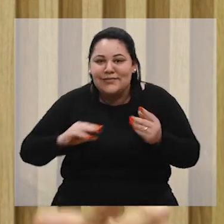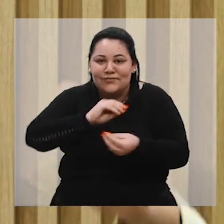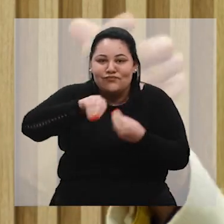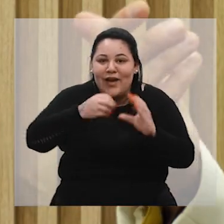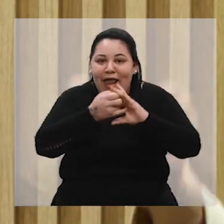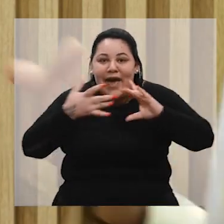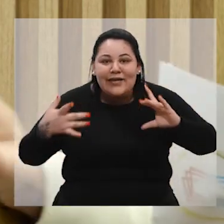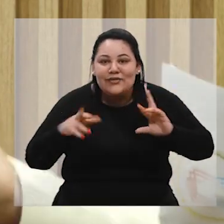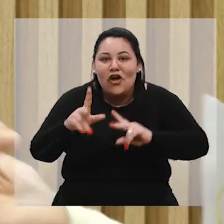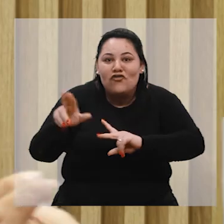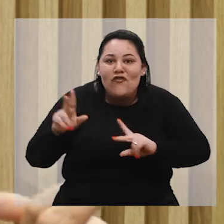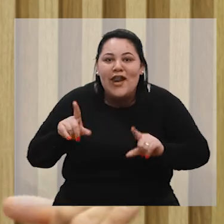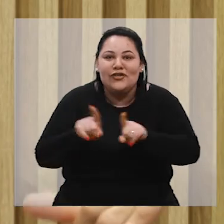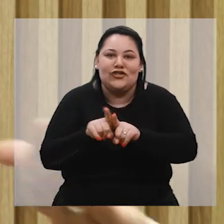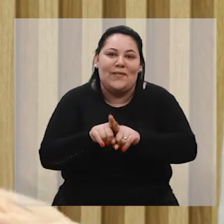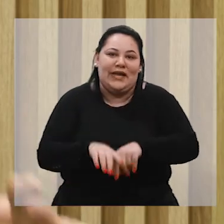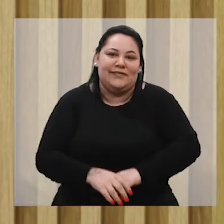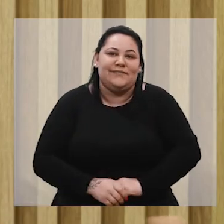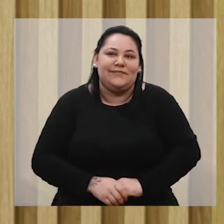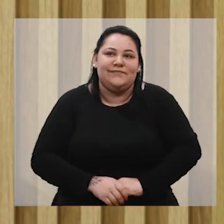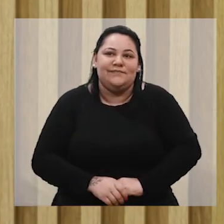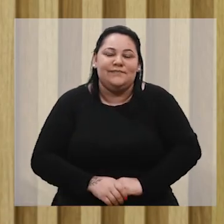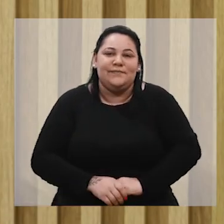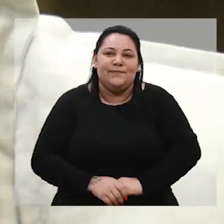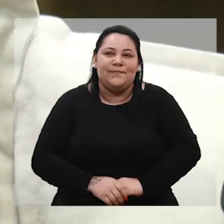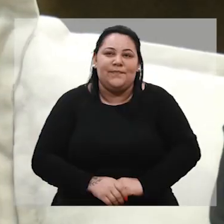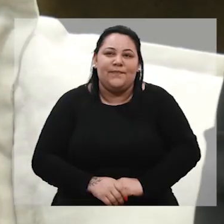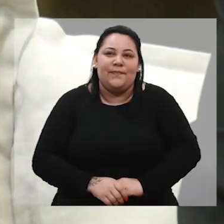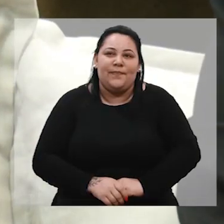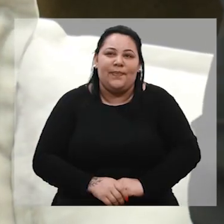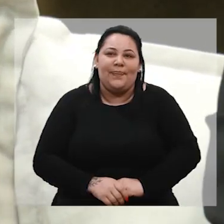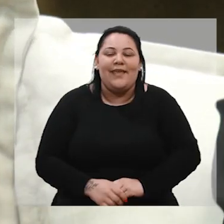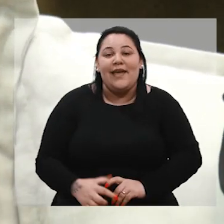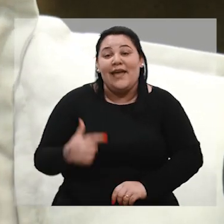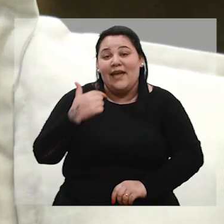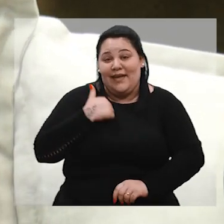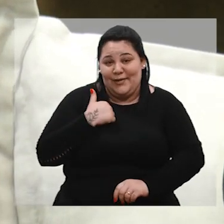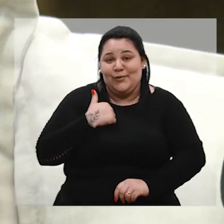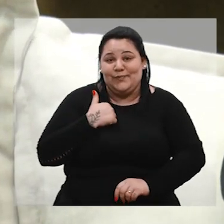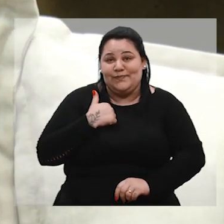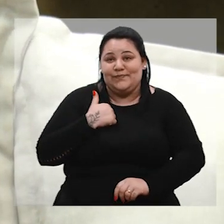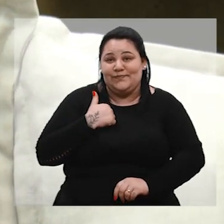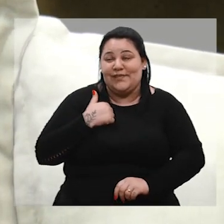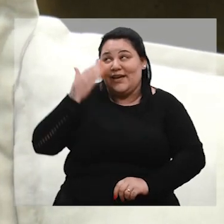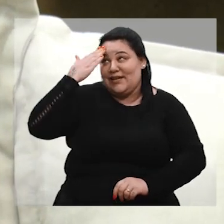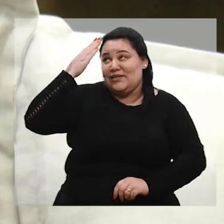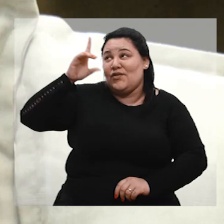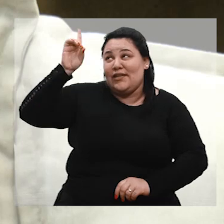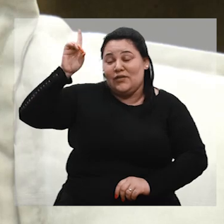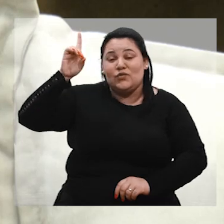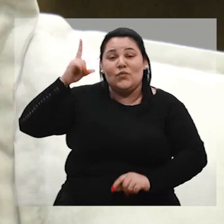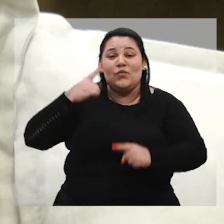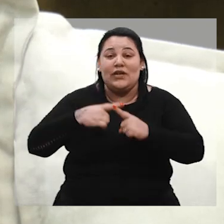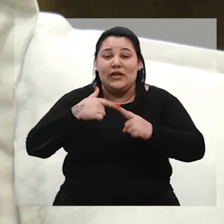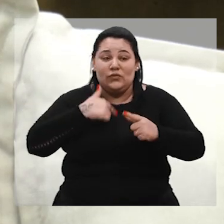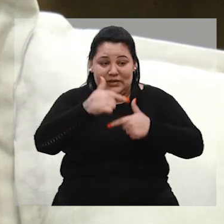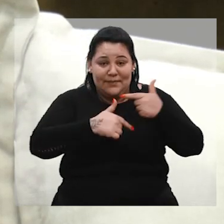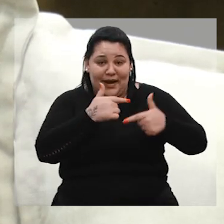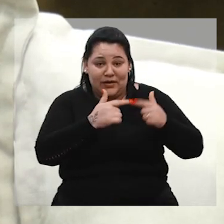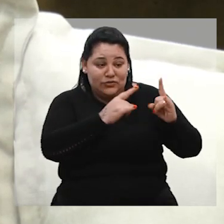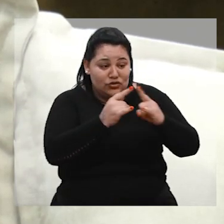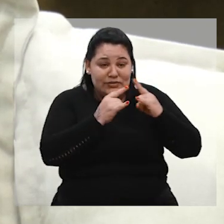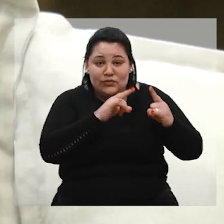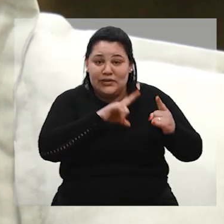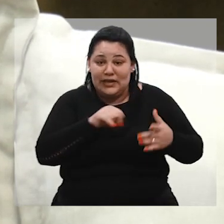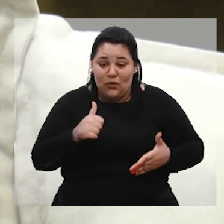mesma turma que tem diferentes perfis de alunos? Sim. Eu tenho a graça de trabalhar